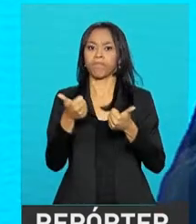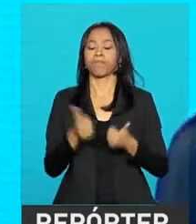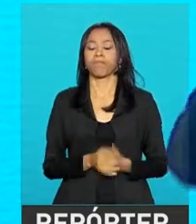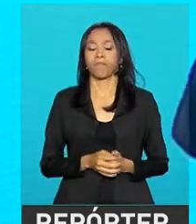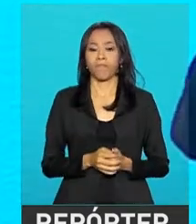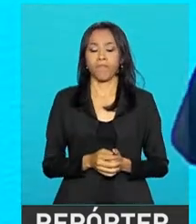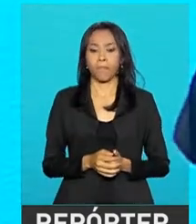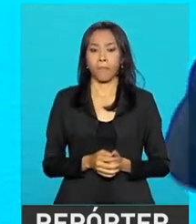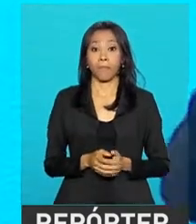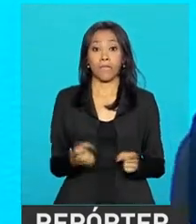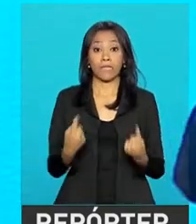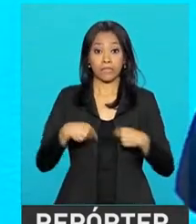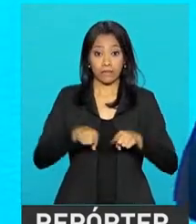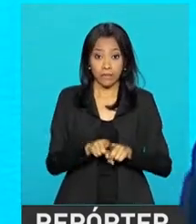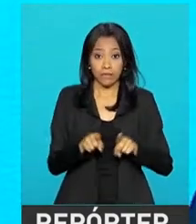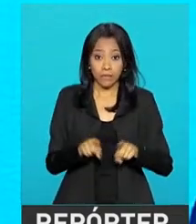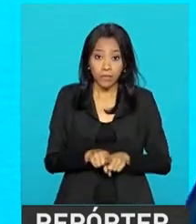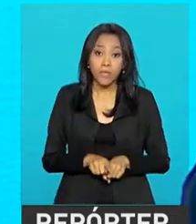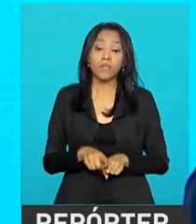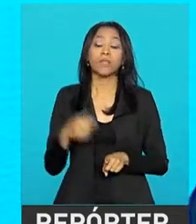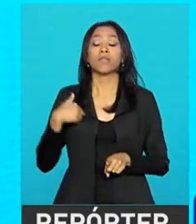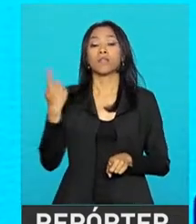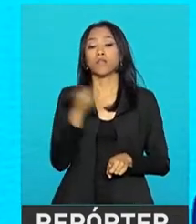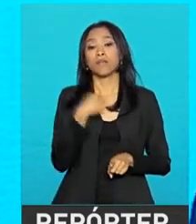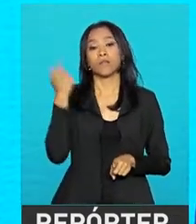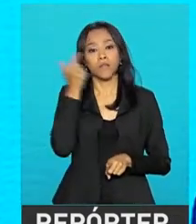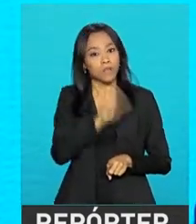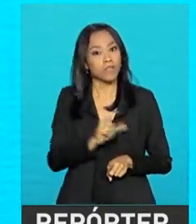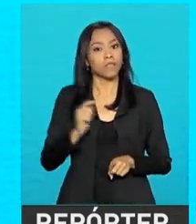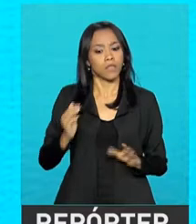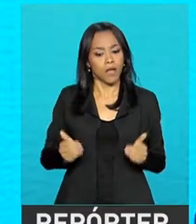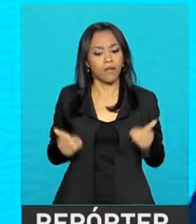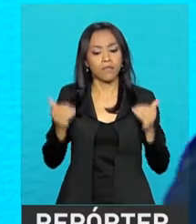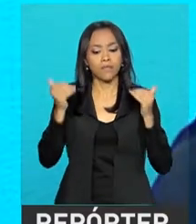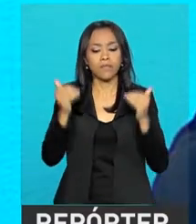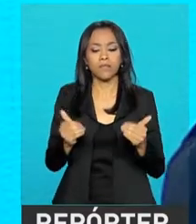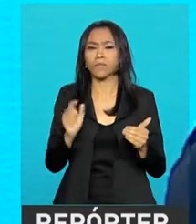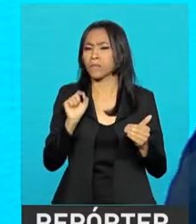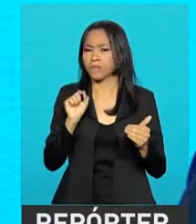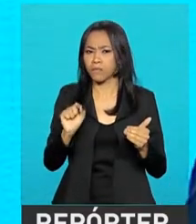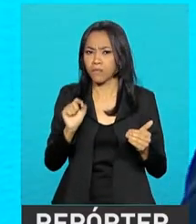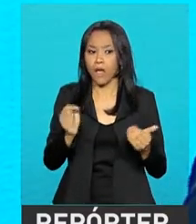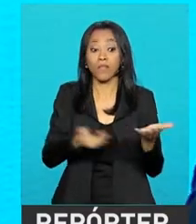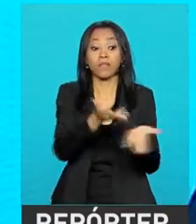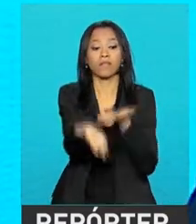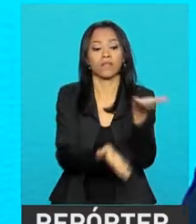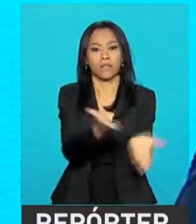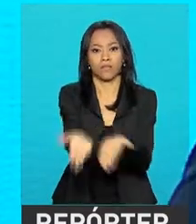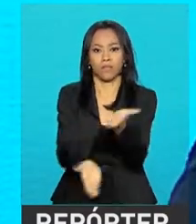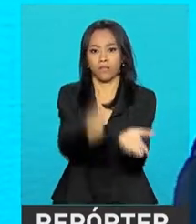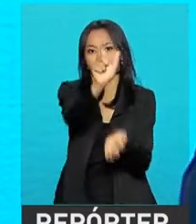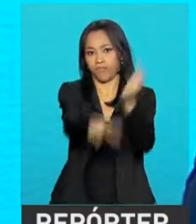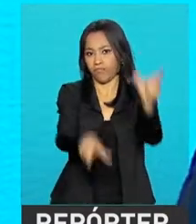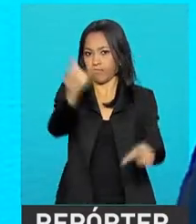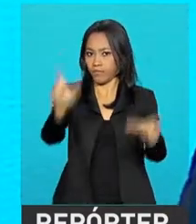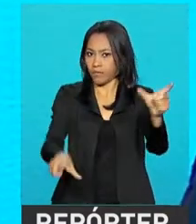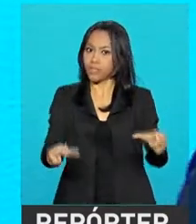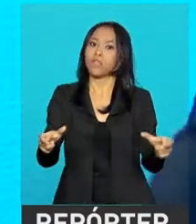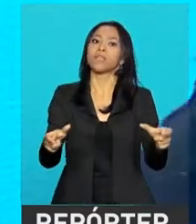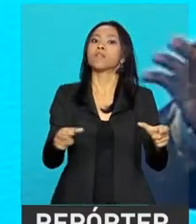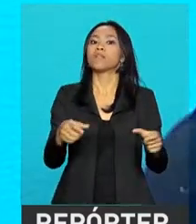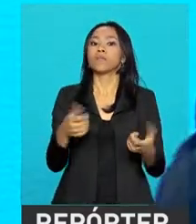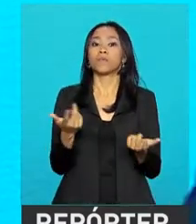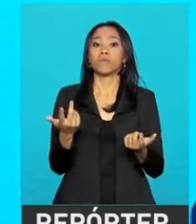também a avançando na modernização do atendimento ao cliente com jornadas